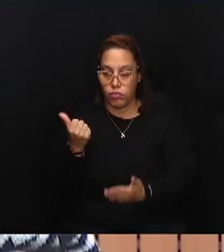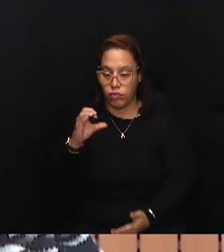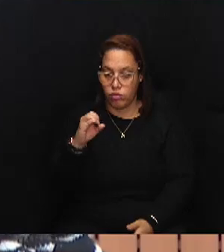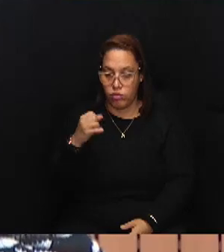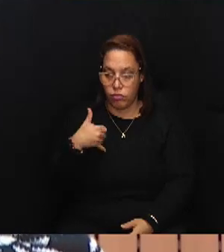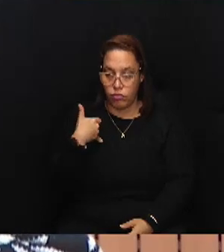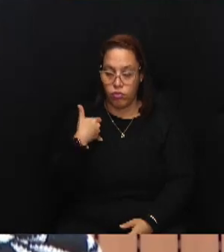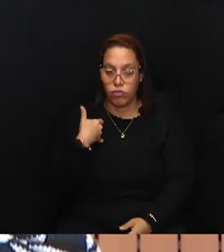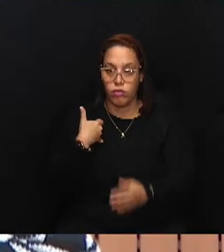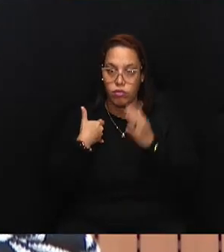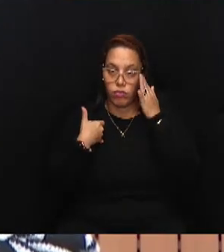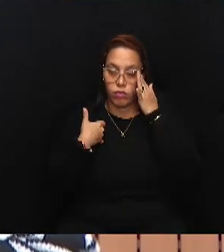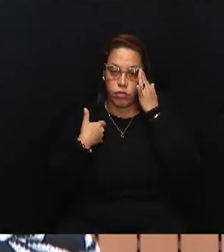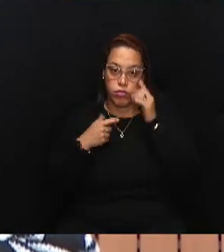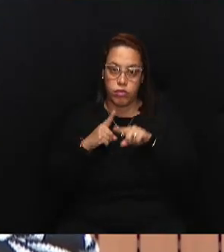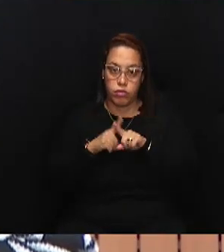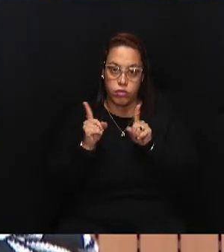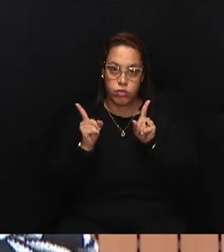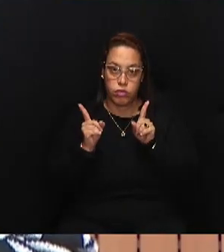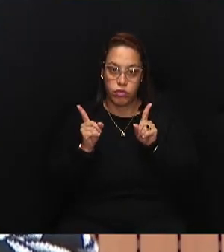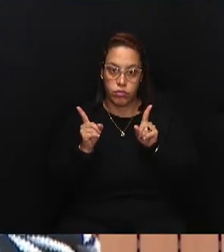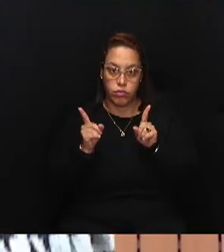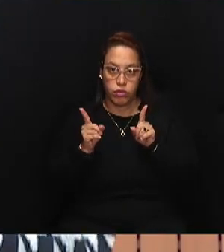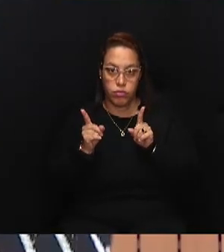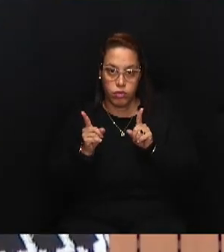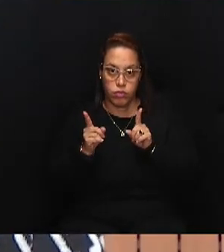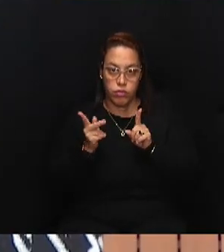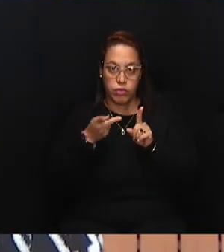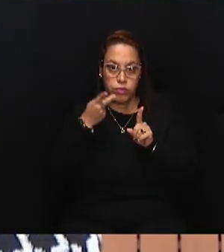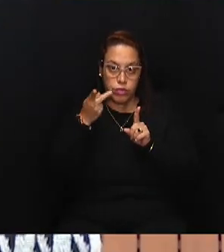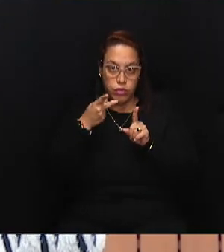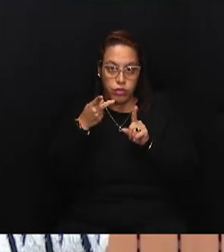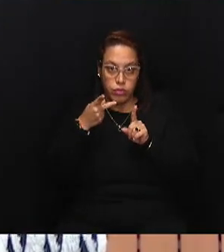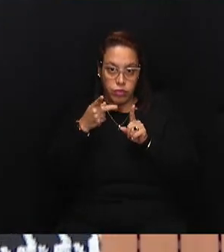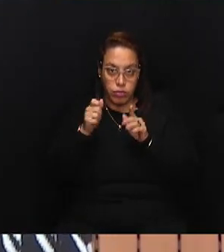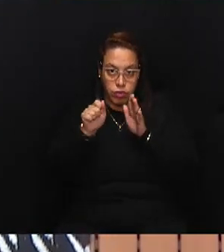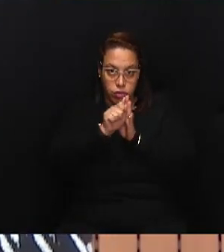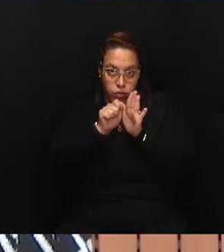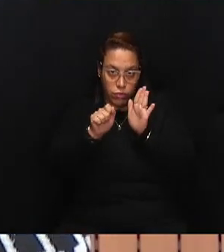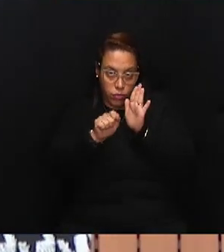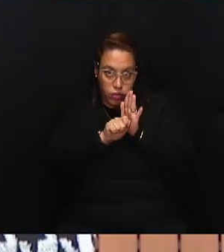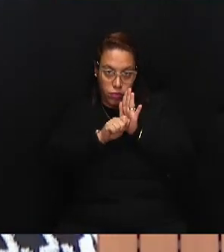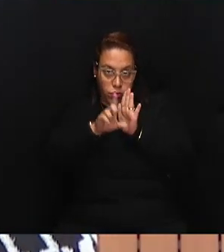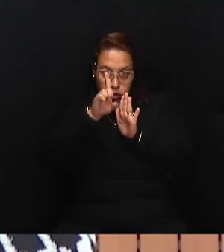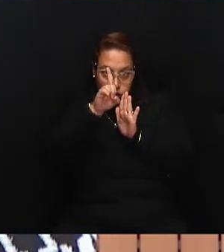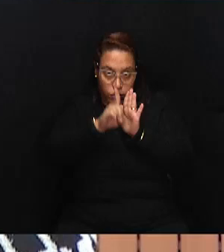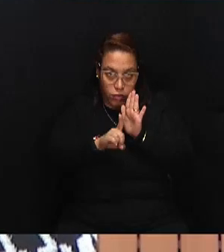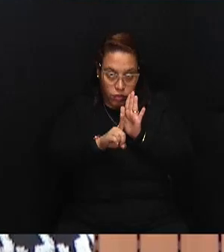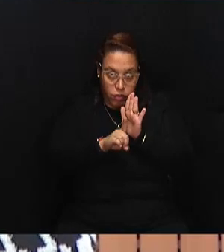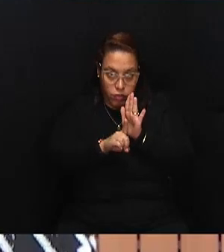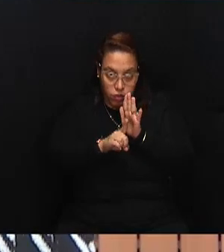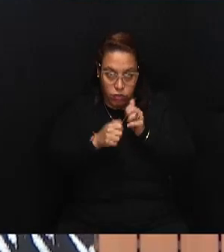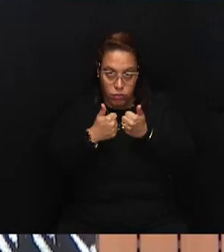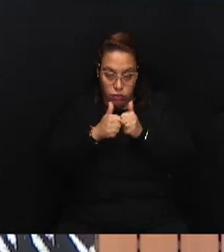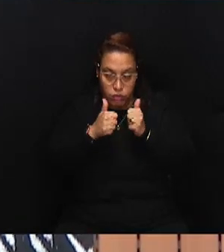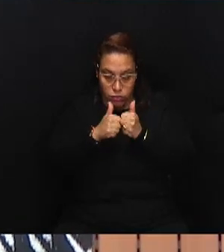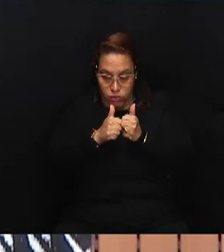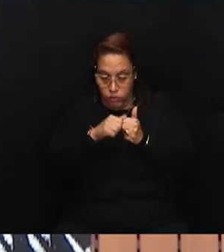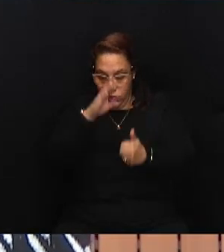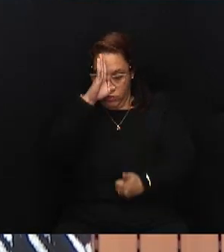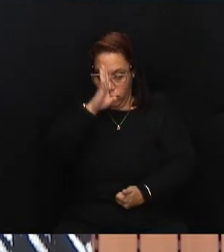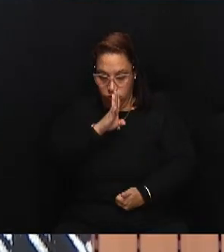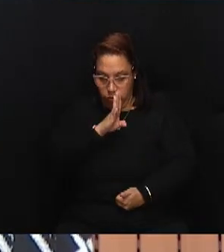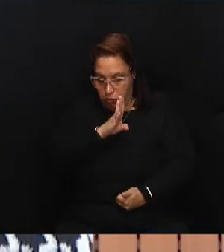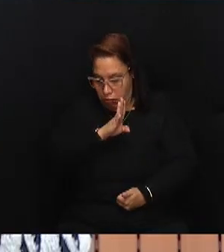né? Porém, quando se fala do artigo dos direitos ao transporte, a gratuidade